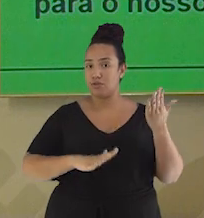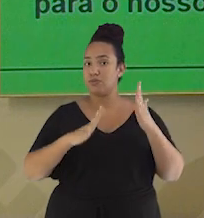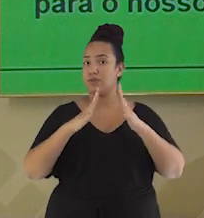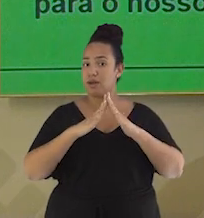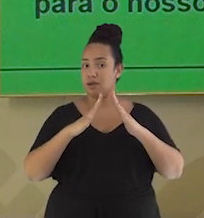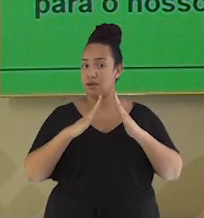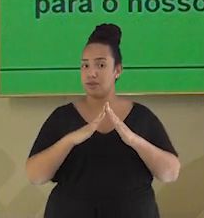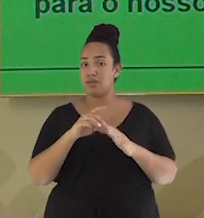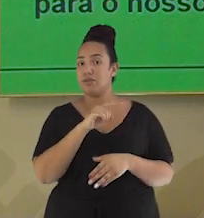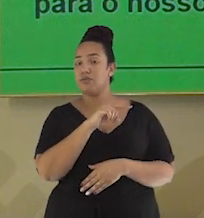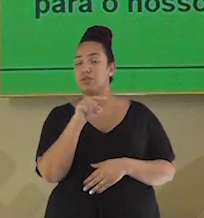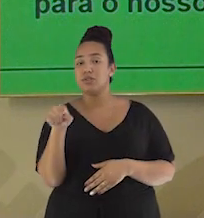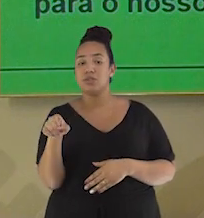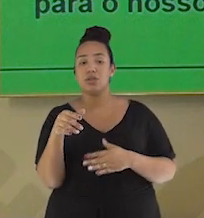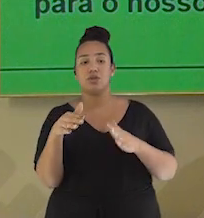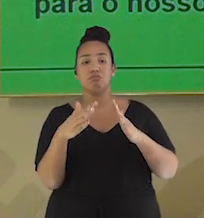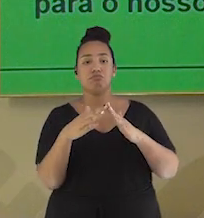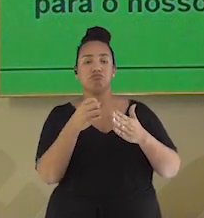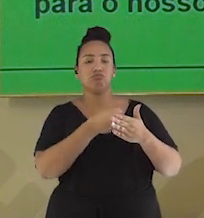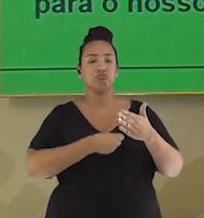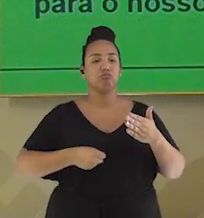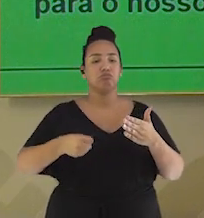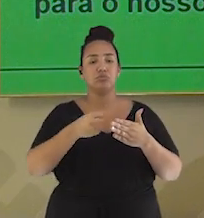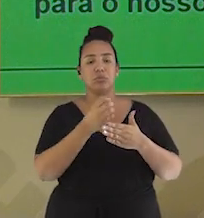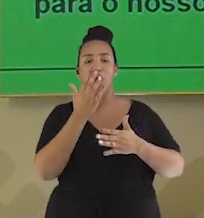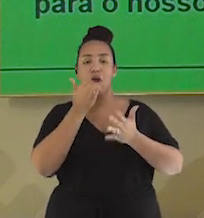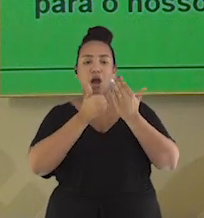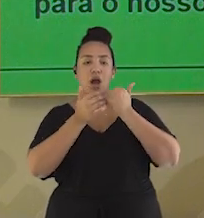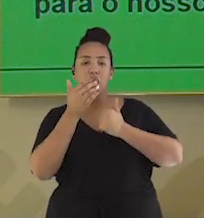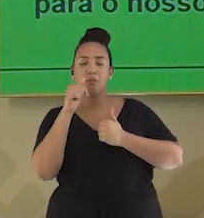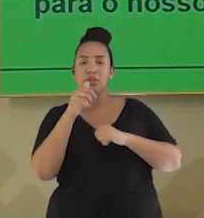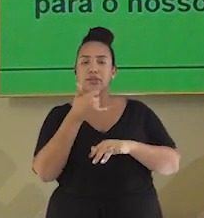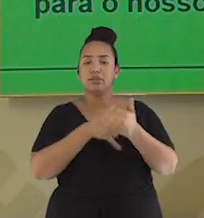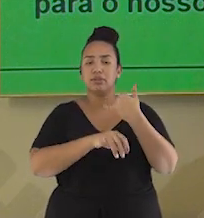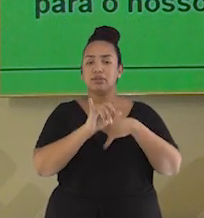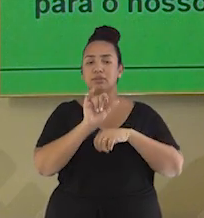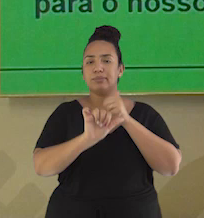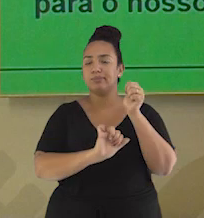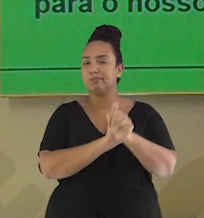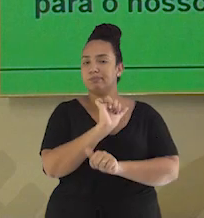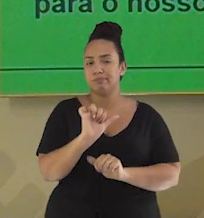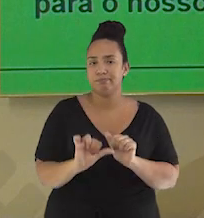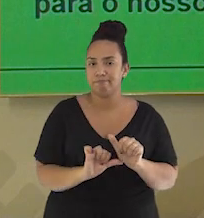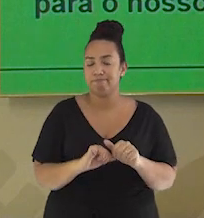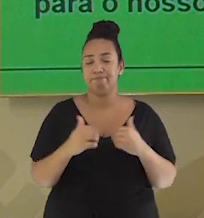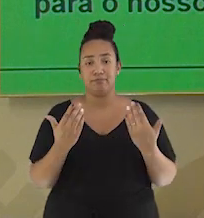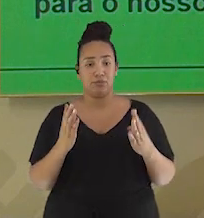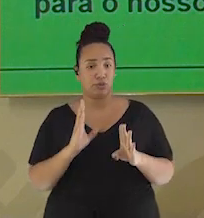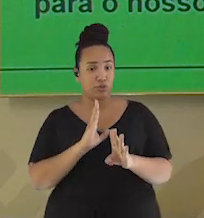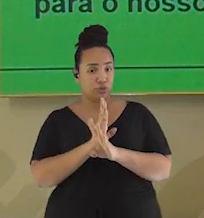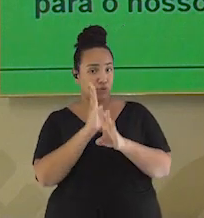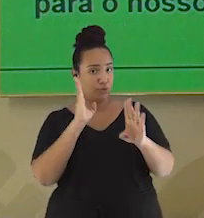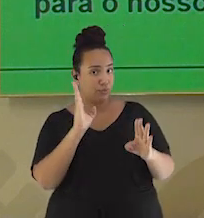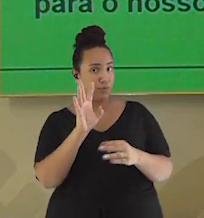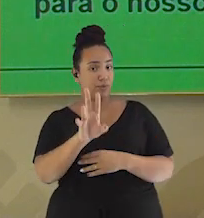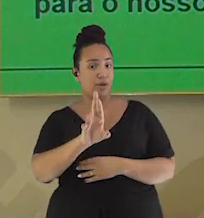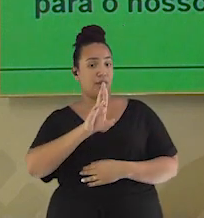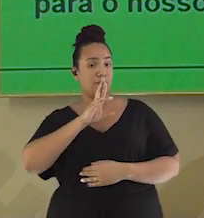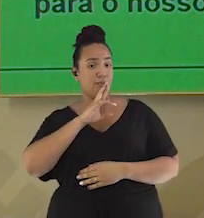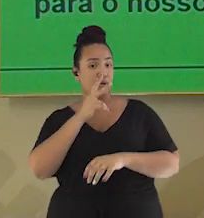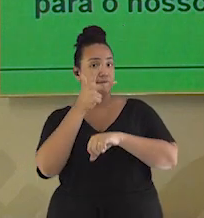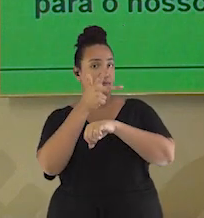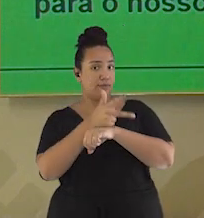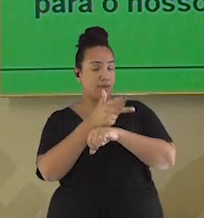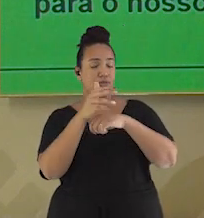alimentos feitos em sua cozinha passam por transformações químicas? Assim que descobrir, nos responda por um